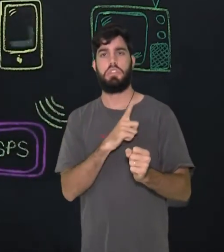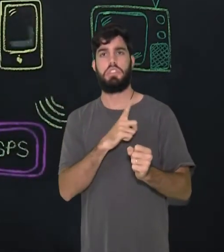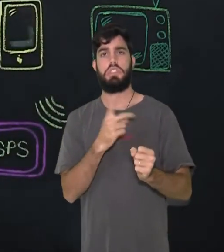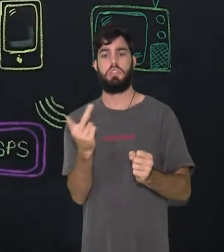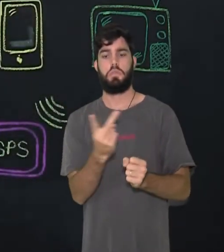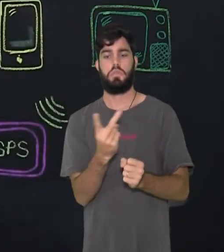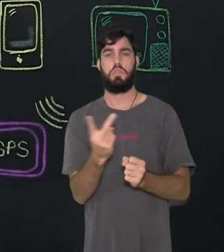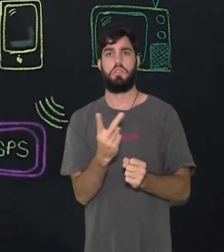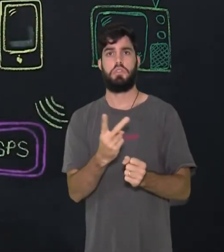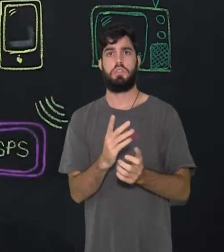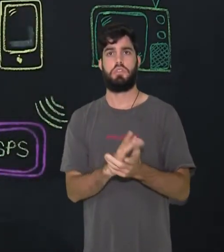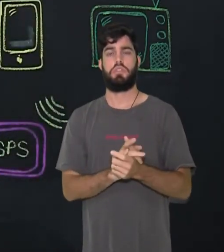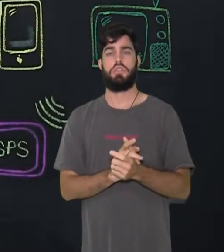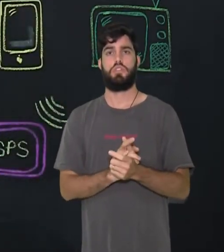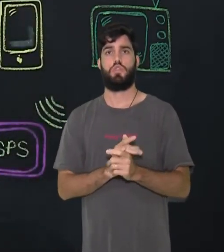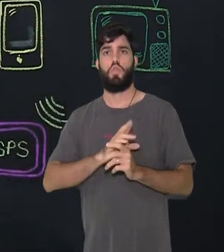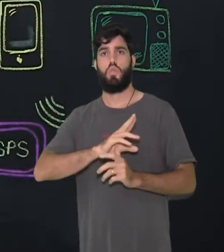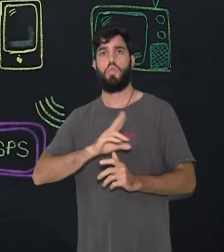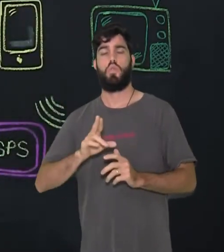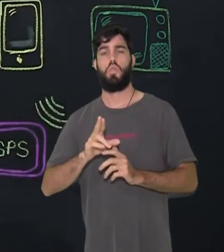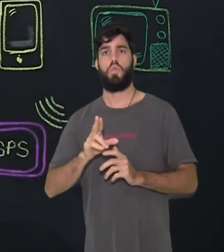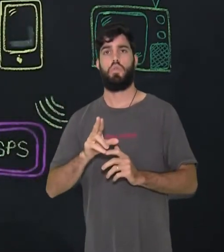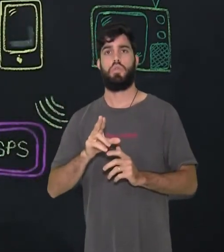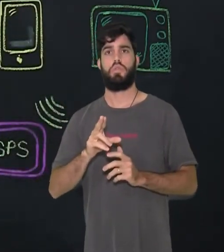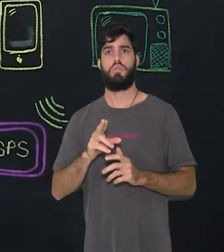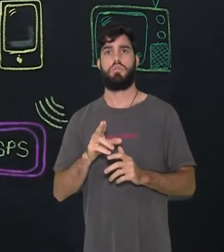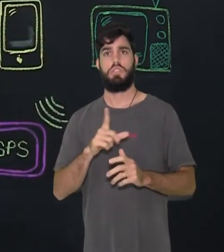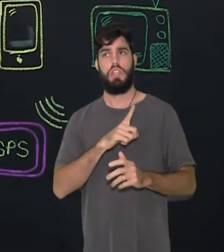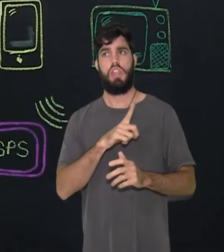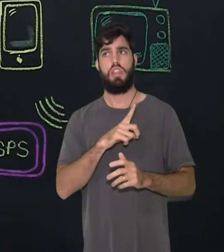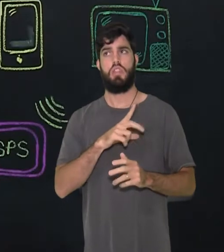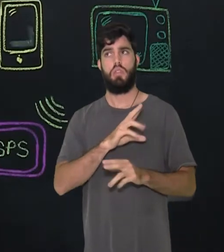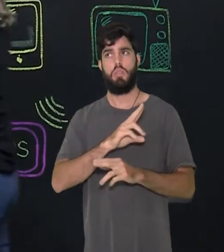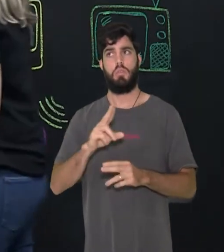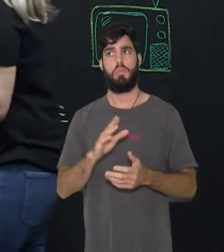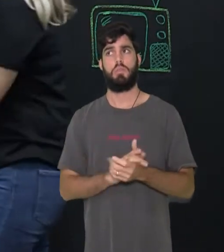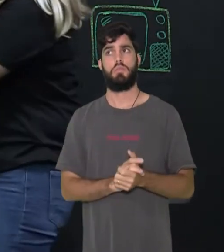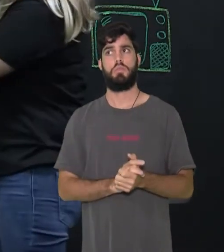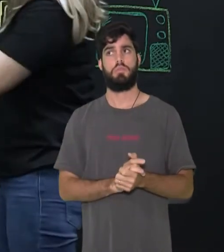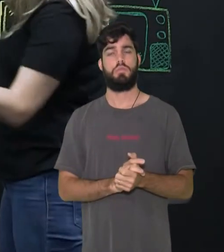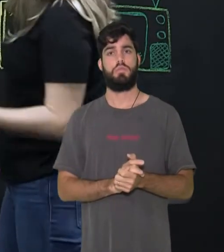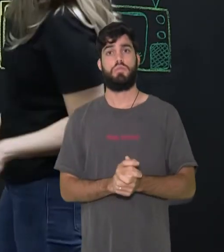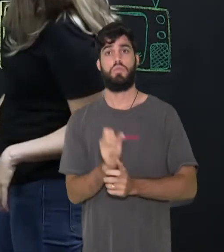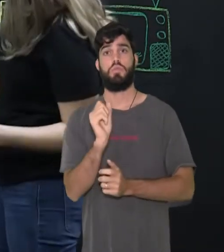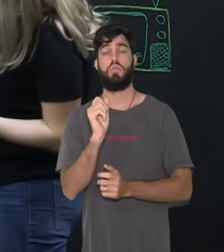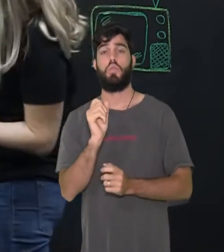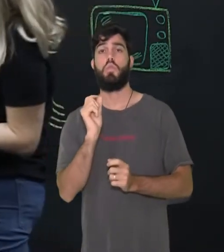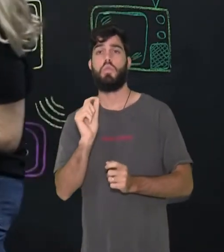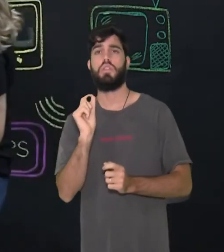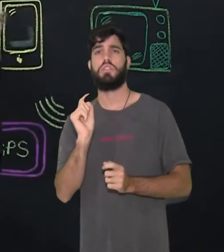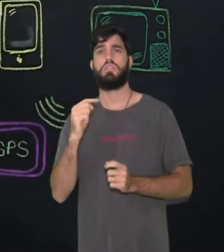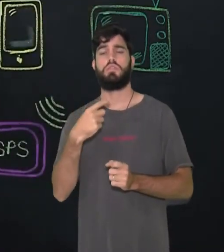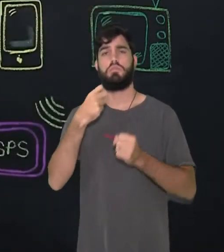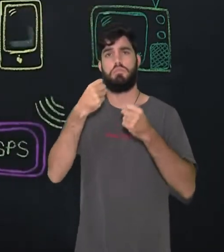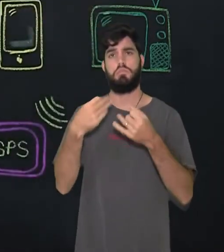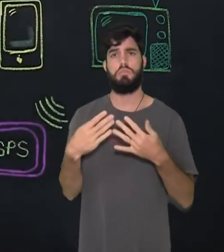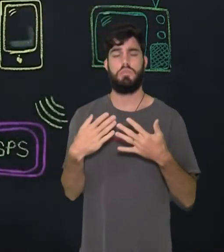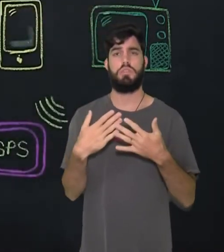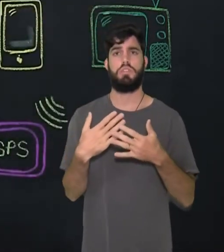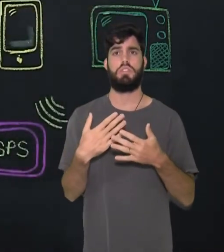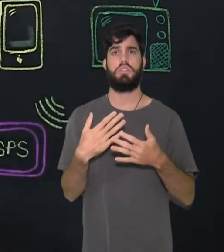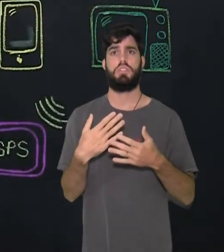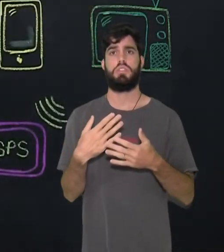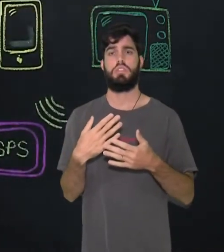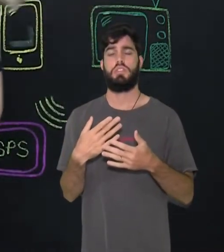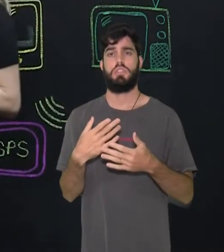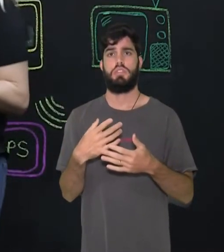são classificadas, ó, são os nomes mesmos que ela recebe nomes, tá? O que a gente vai falar aqui, ó? O que eu mais gosto de discutir é esse